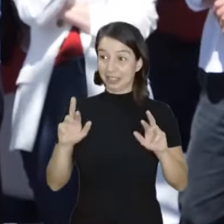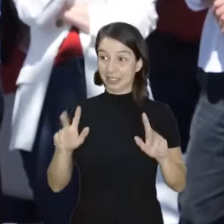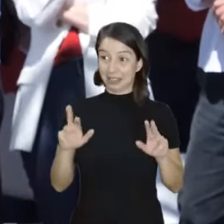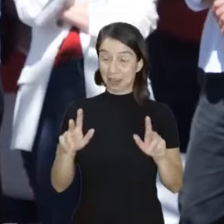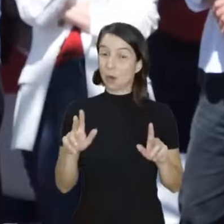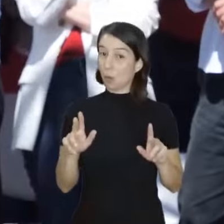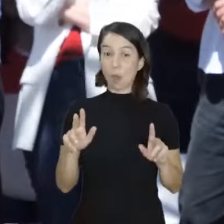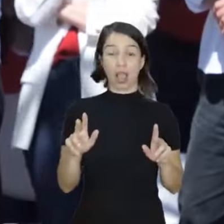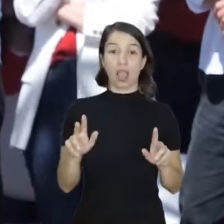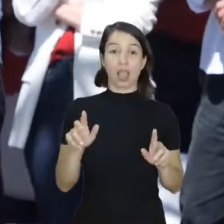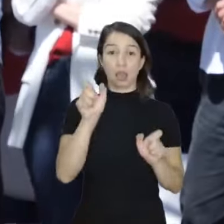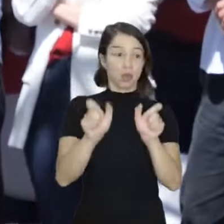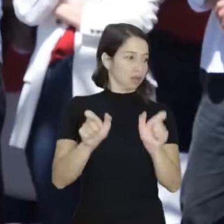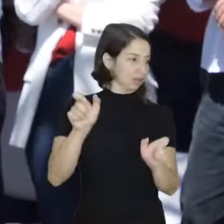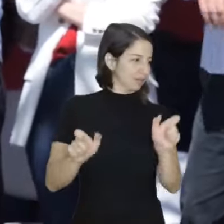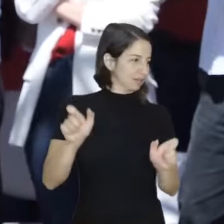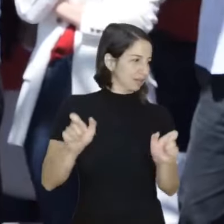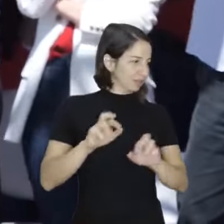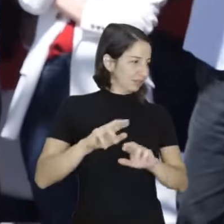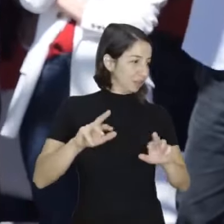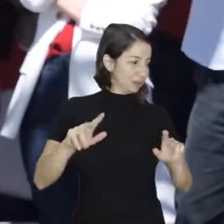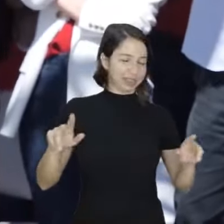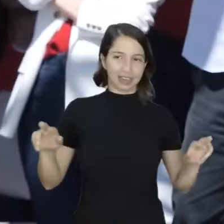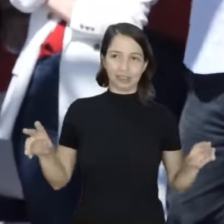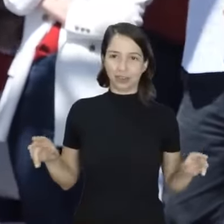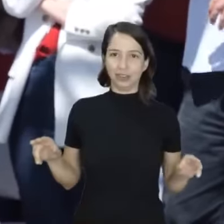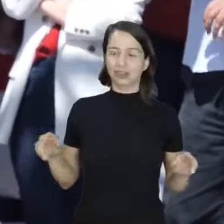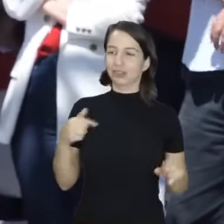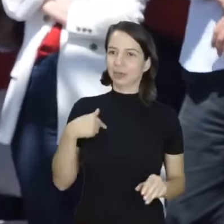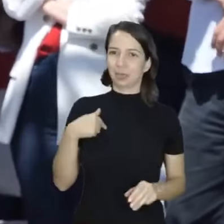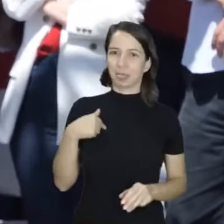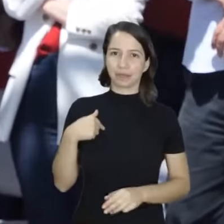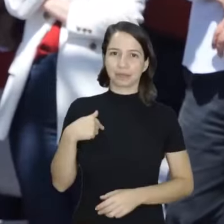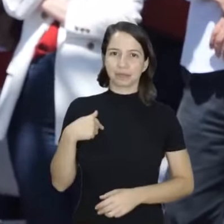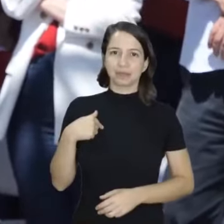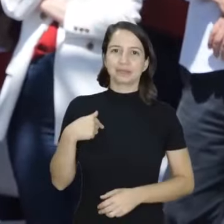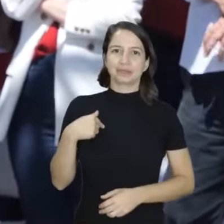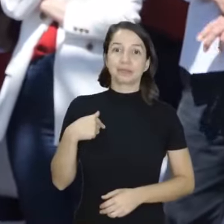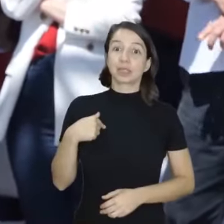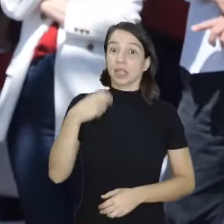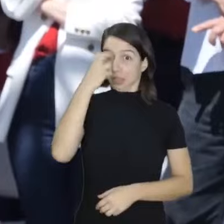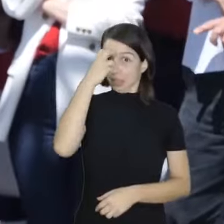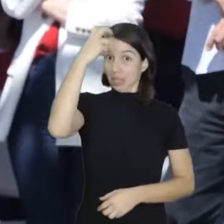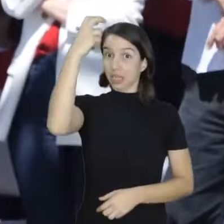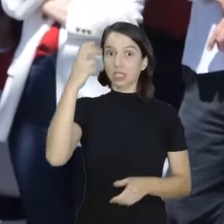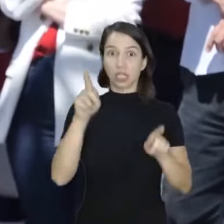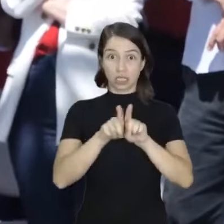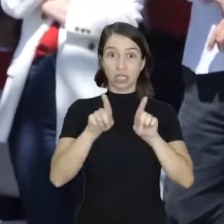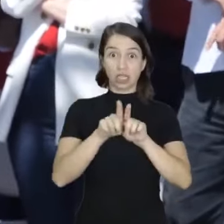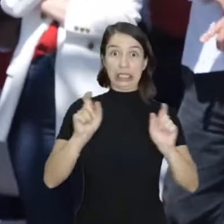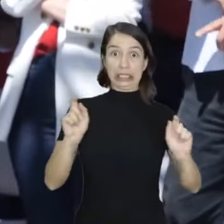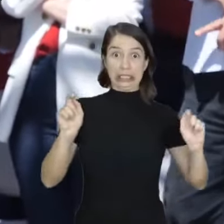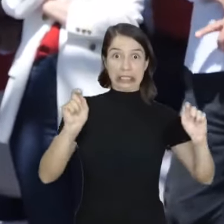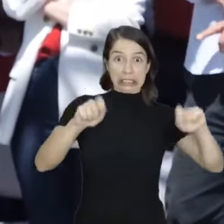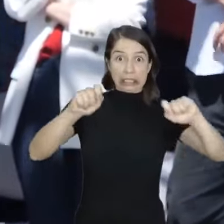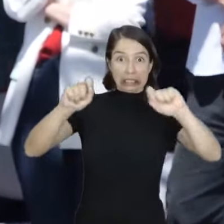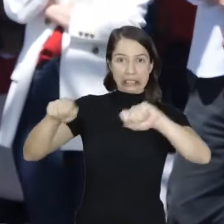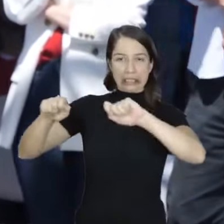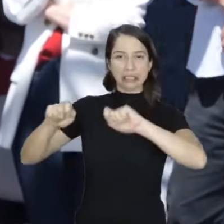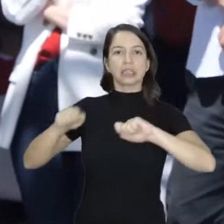fará muito se ele tiver competência e capacidade de ouvir o nosso povo. E hoje a gente